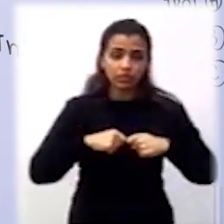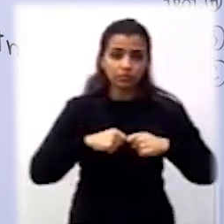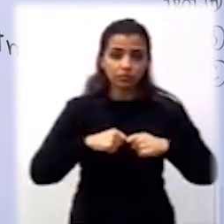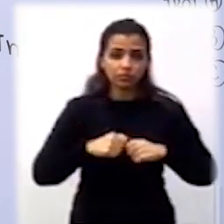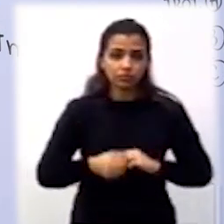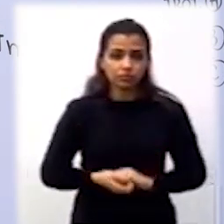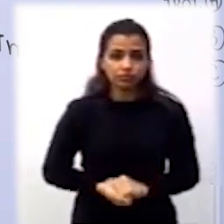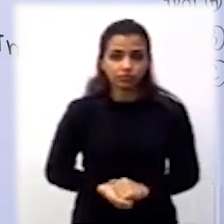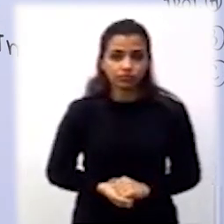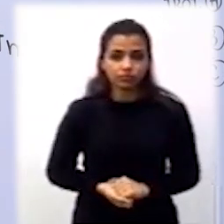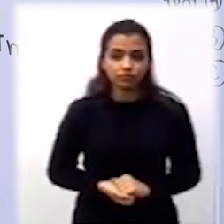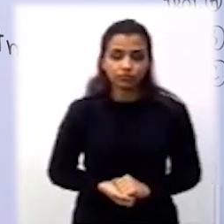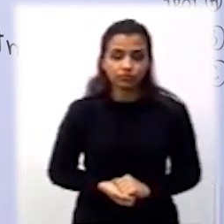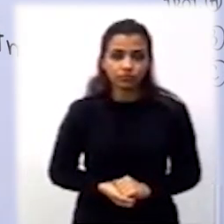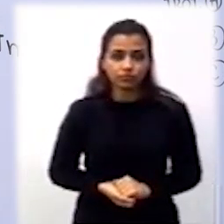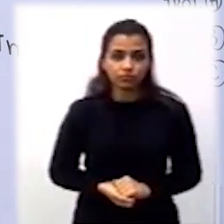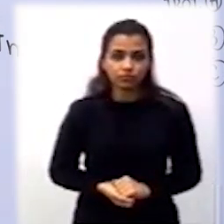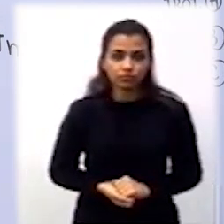RNA.